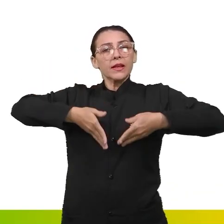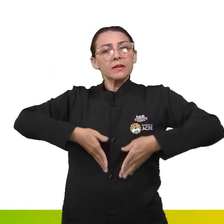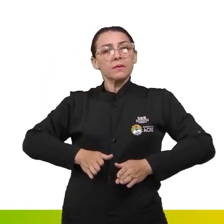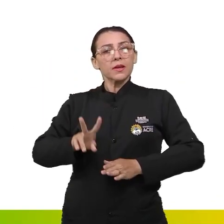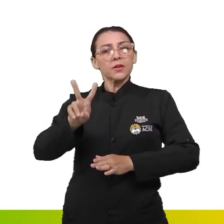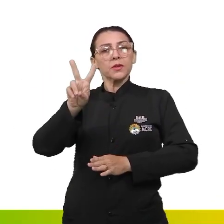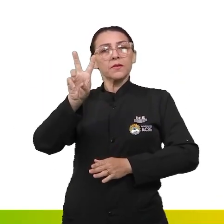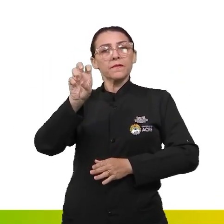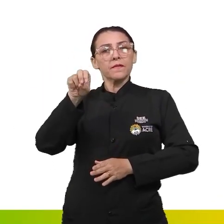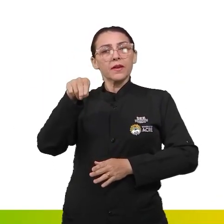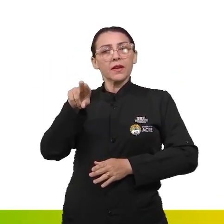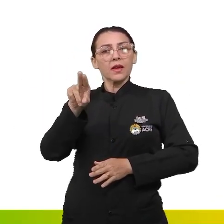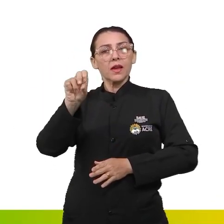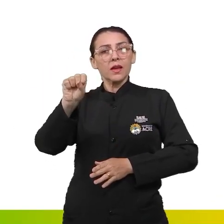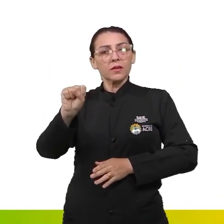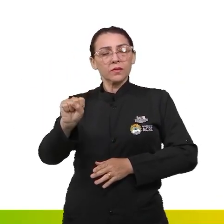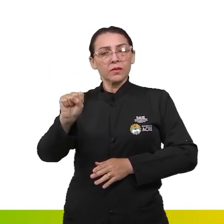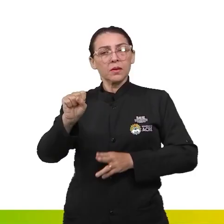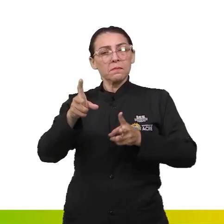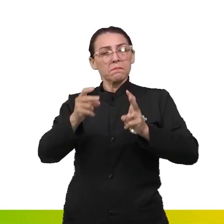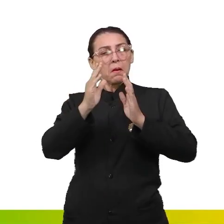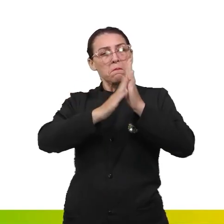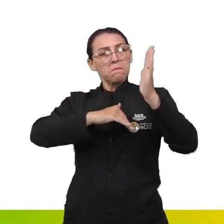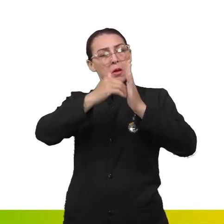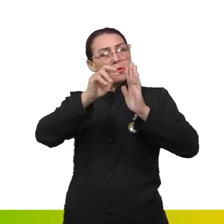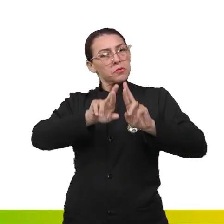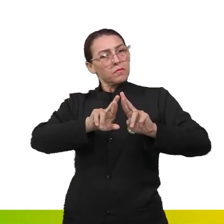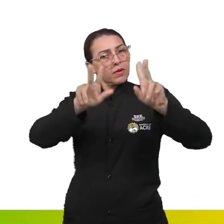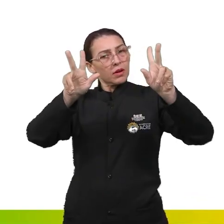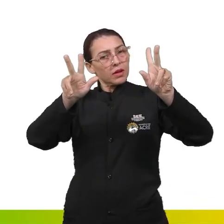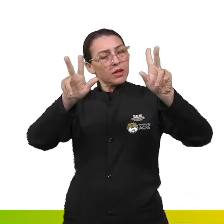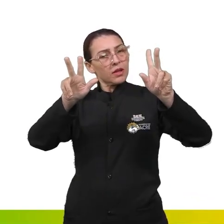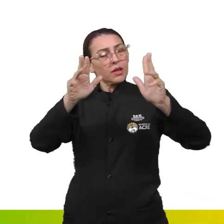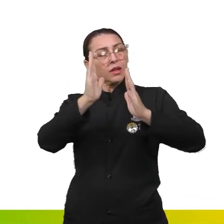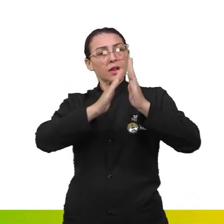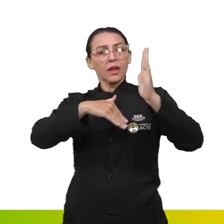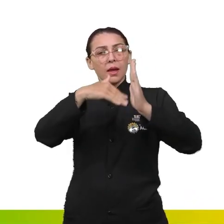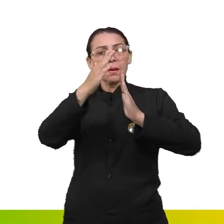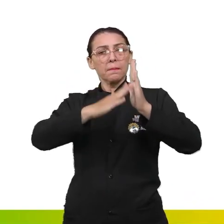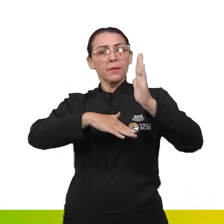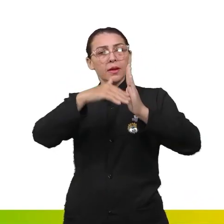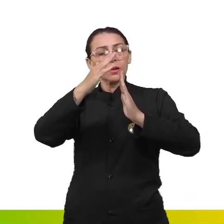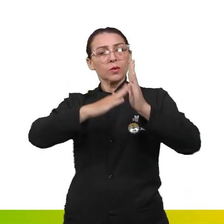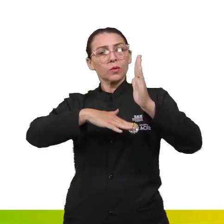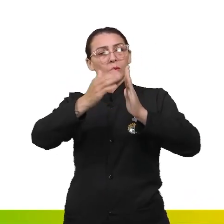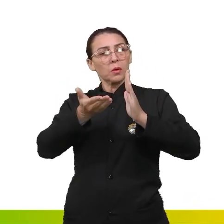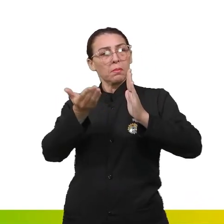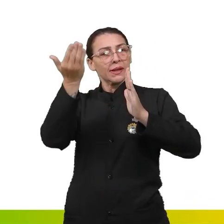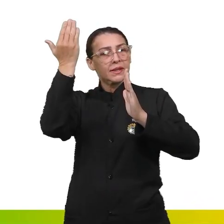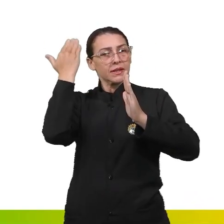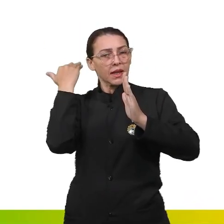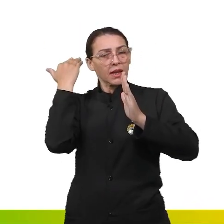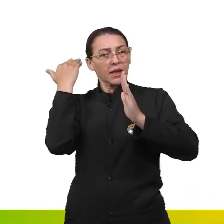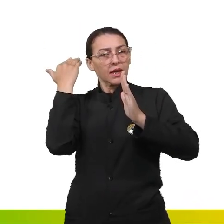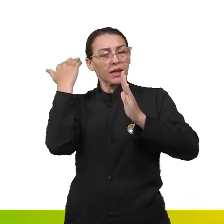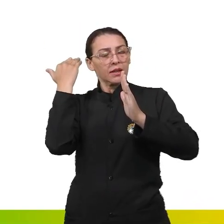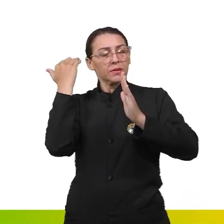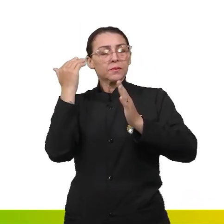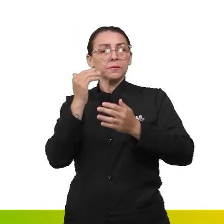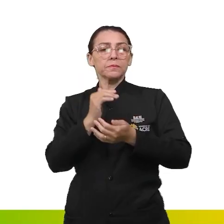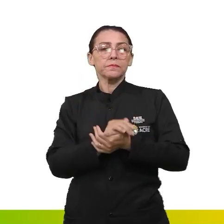Vênus, você percebe que é um estilo de pintura muito diferente da pintura medieval, que era uma pintura